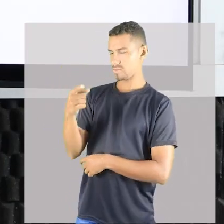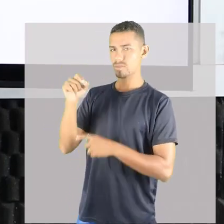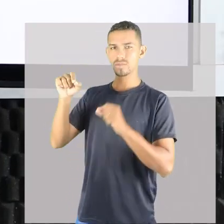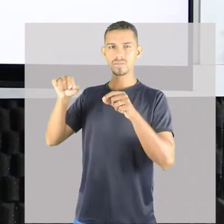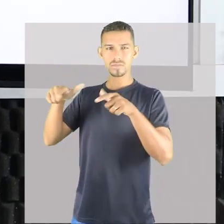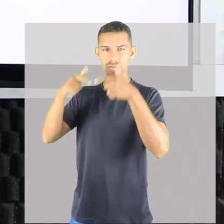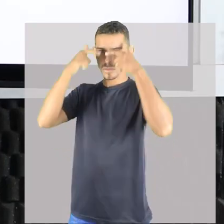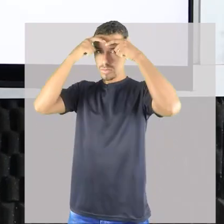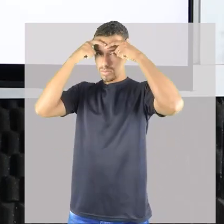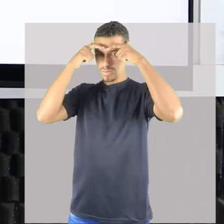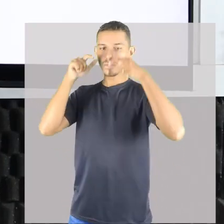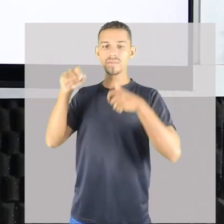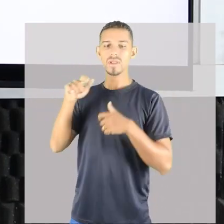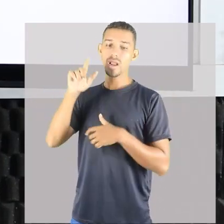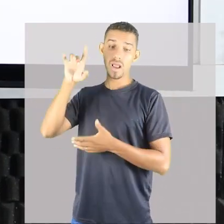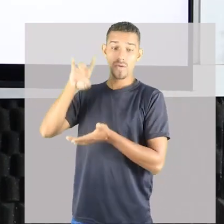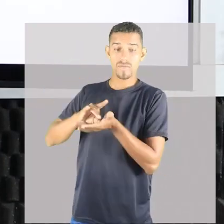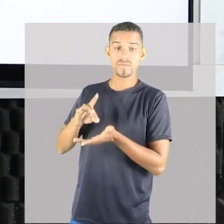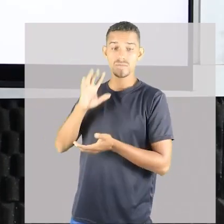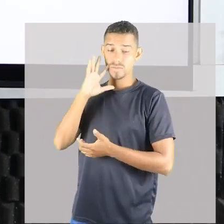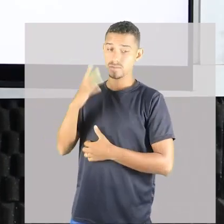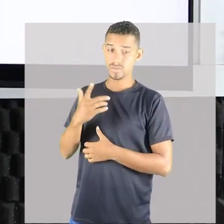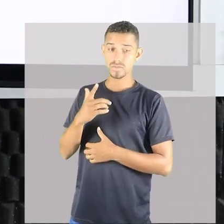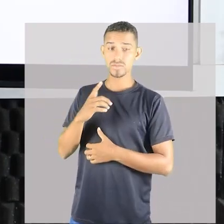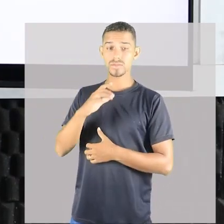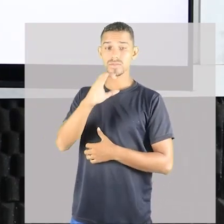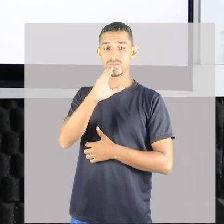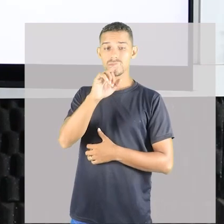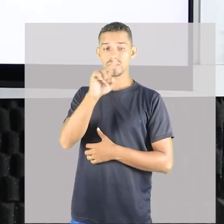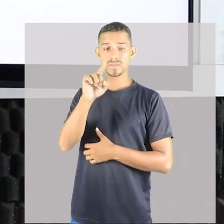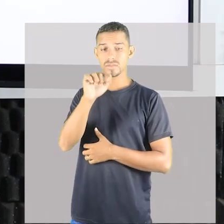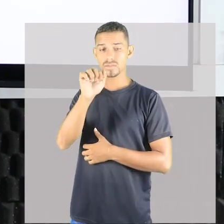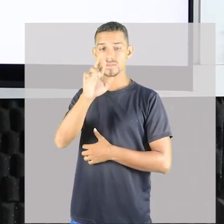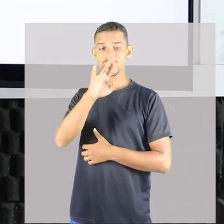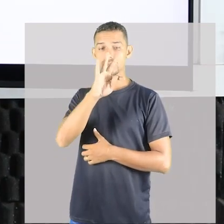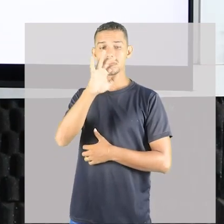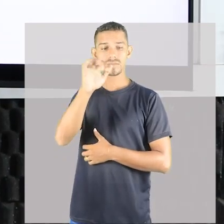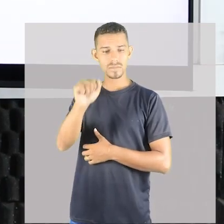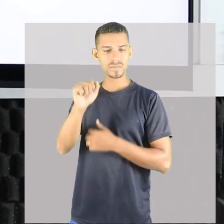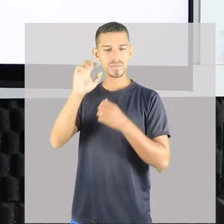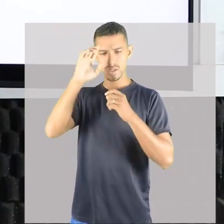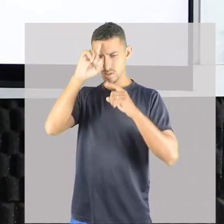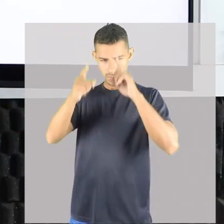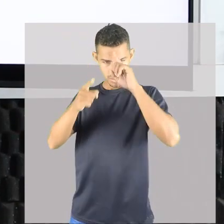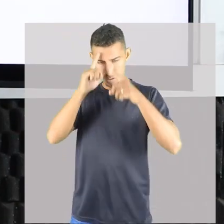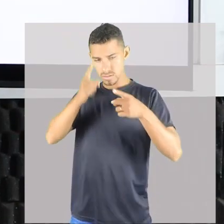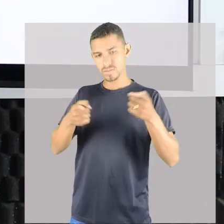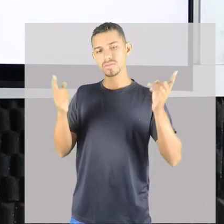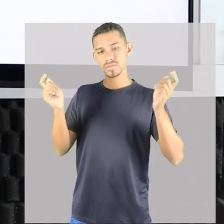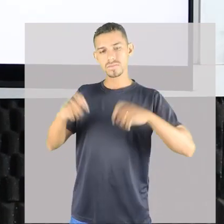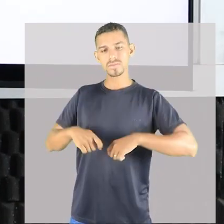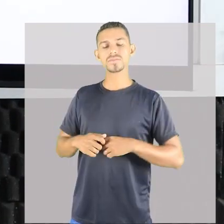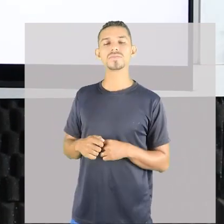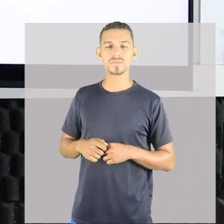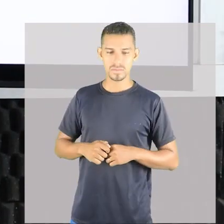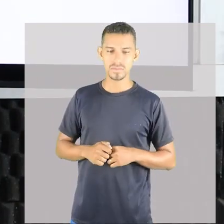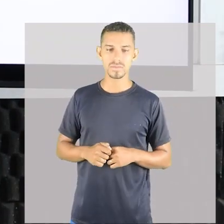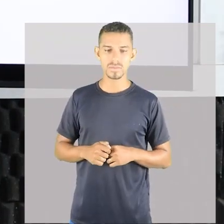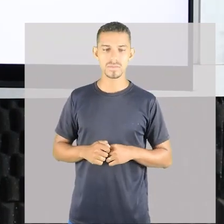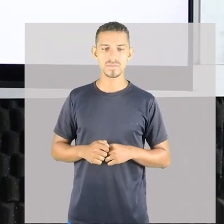absolutistas, e o czar era, de fato, aquele que comandava todos e todos. Então, nós temos esse cenário,